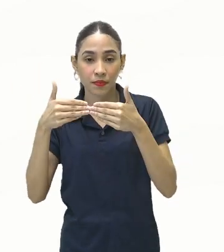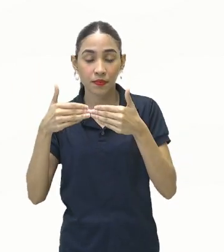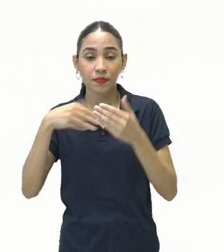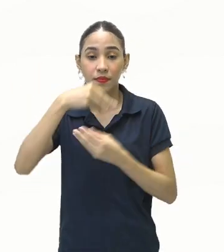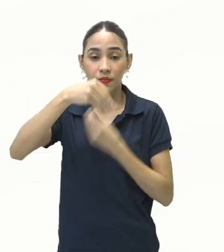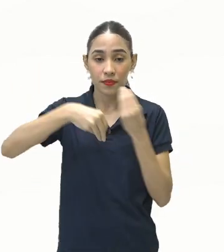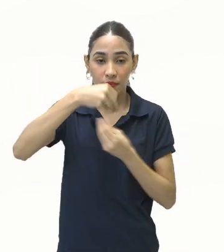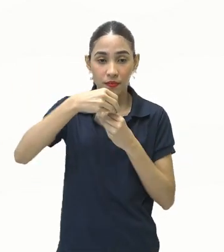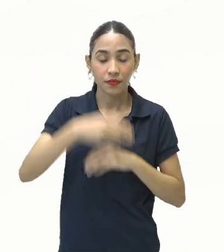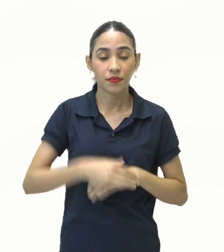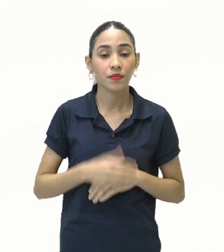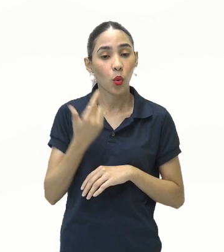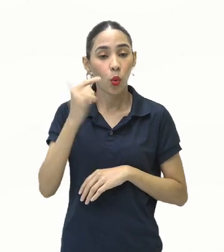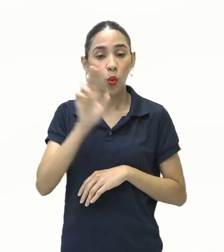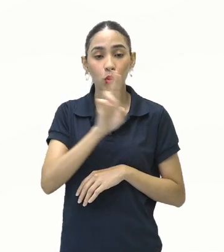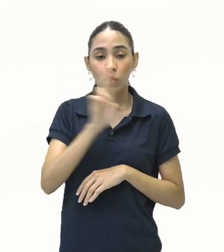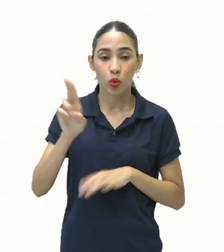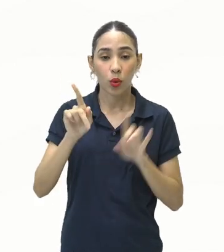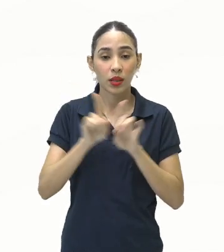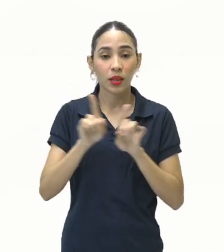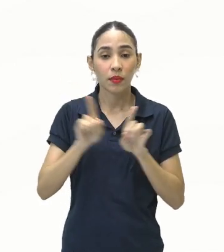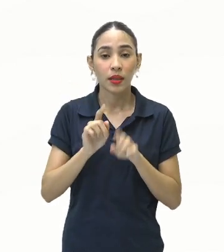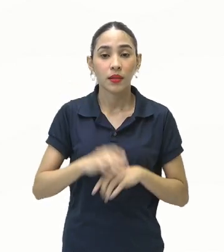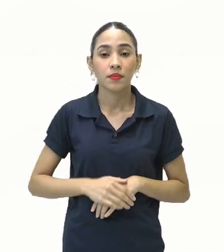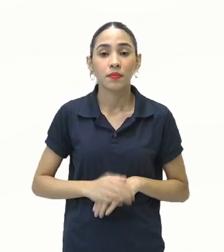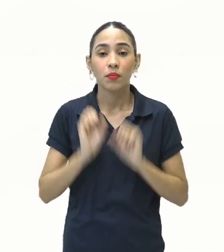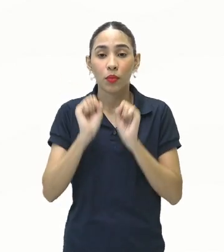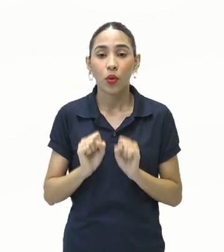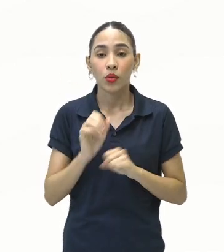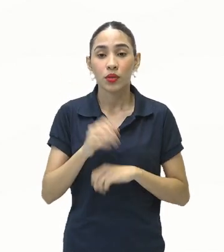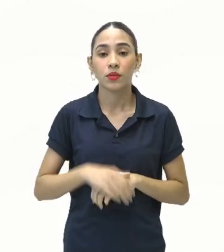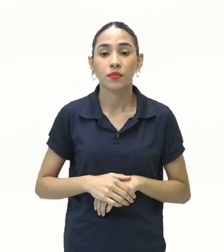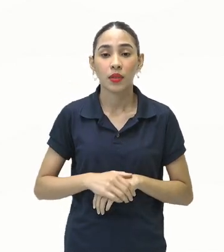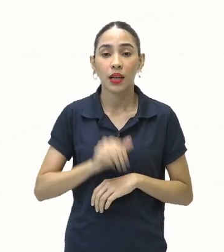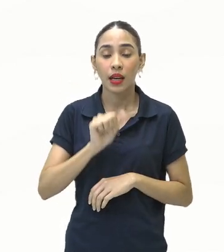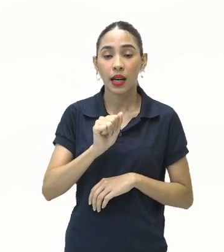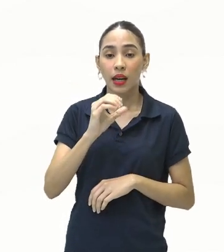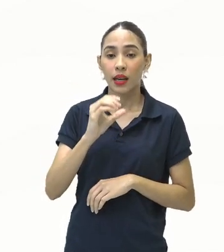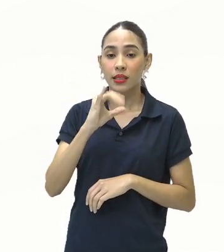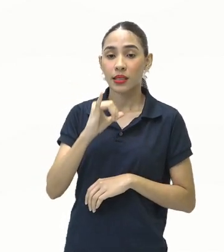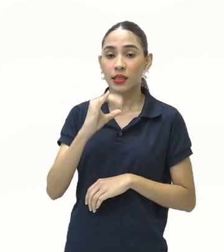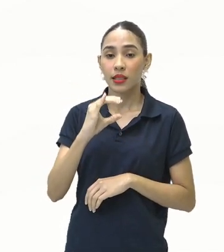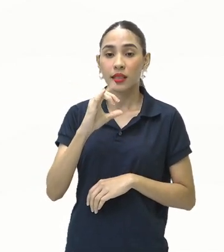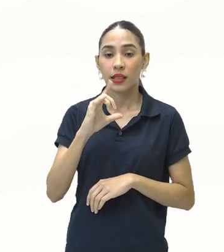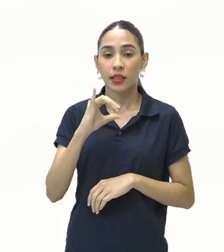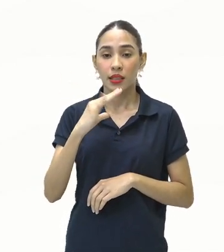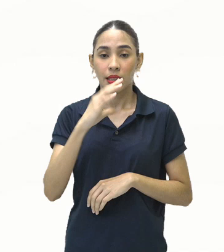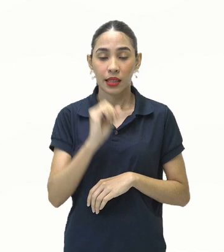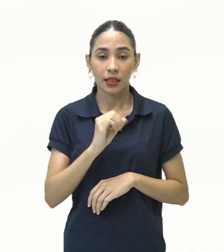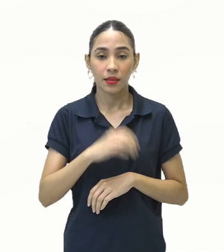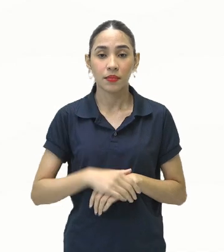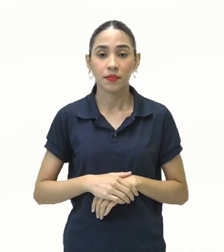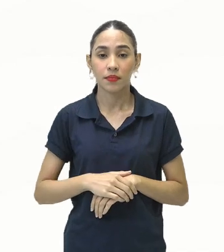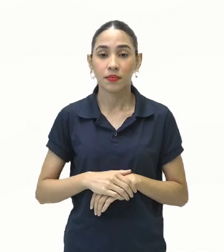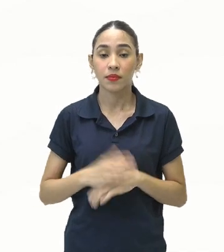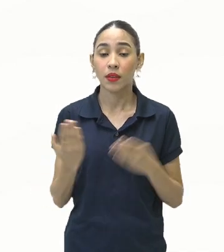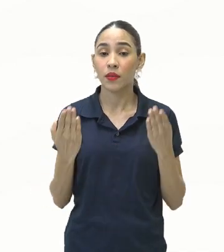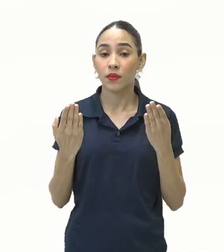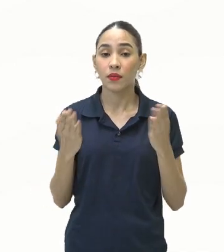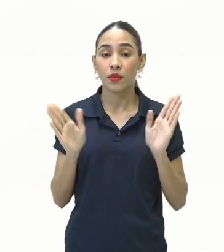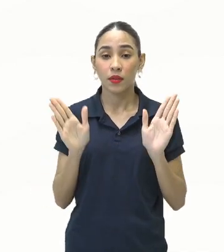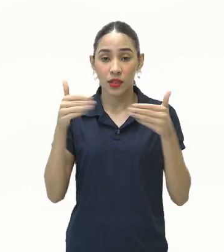mista. Outro nome também para fechada pode ser também acíclica, tá? Ou fechada pode